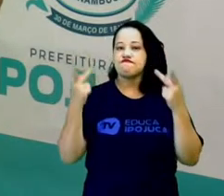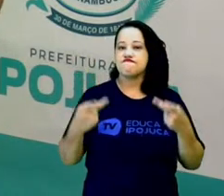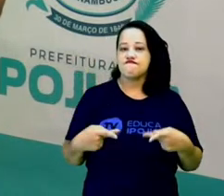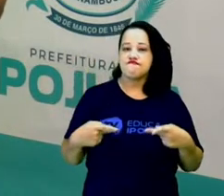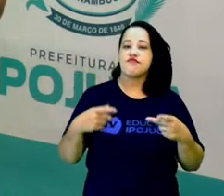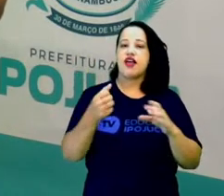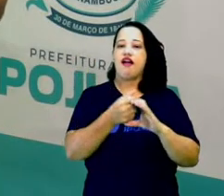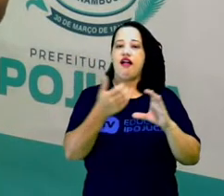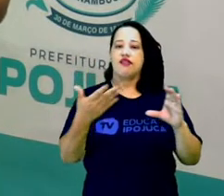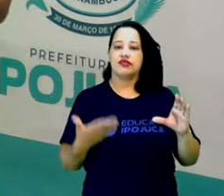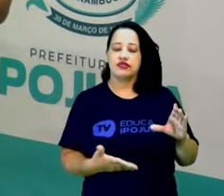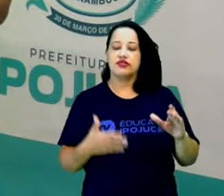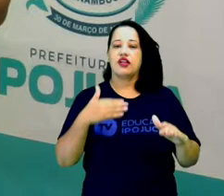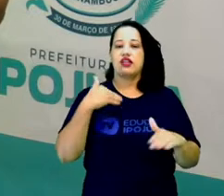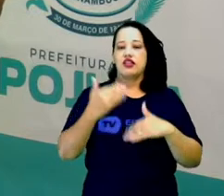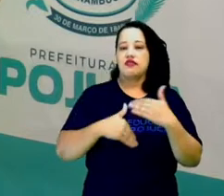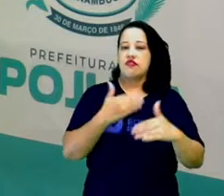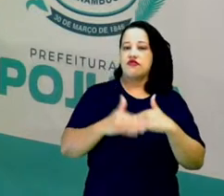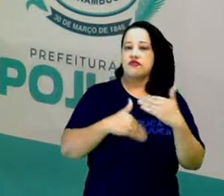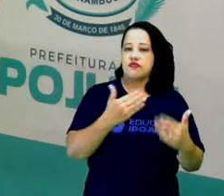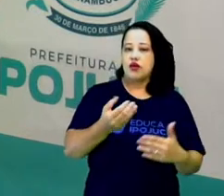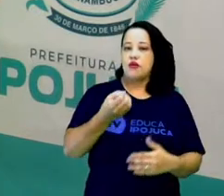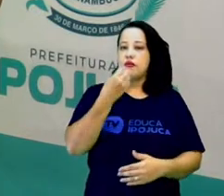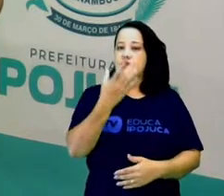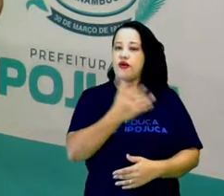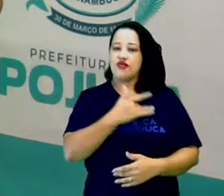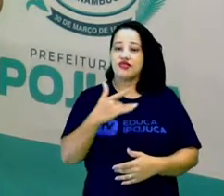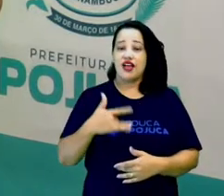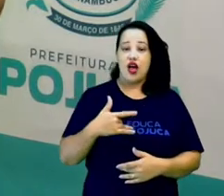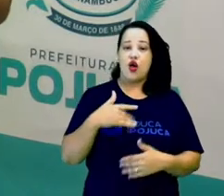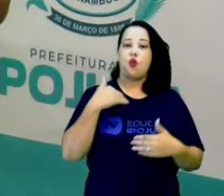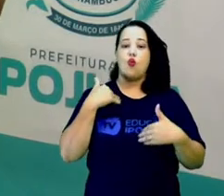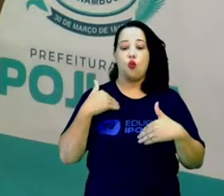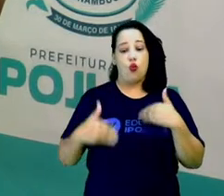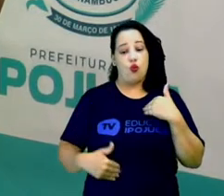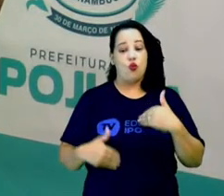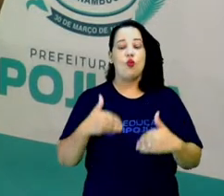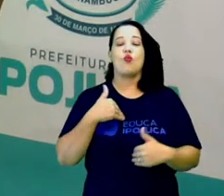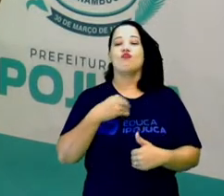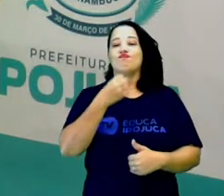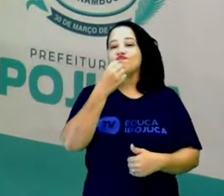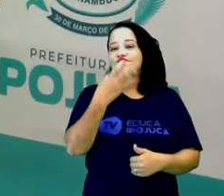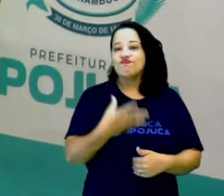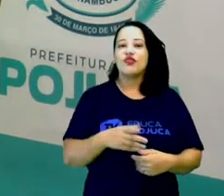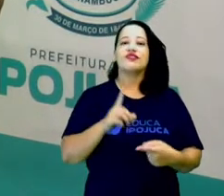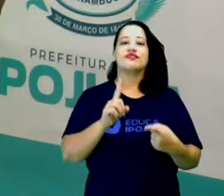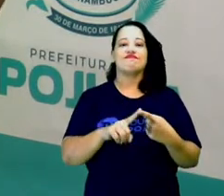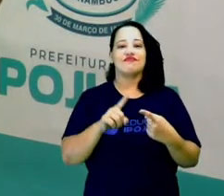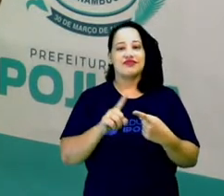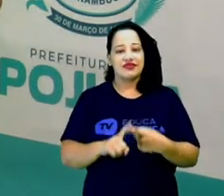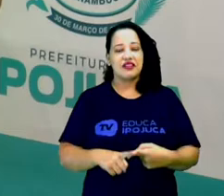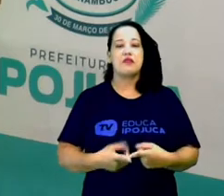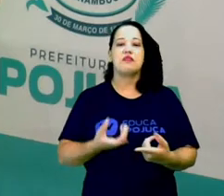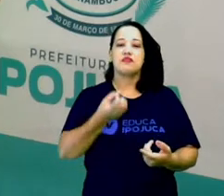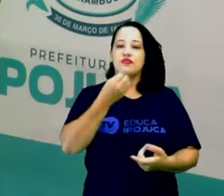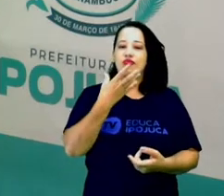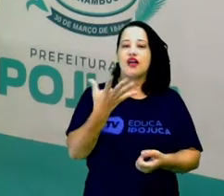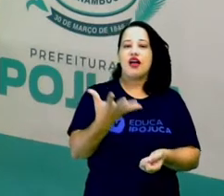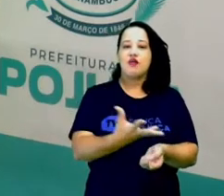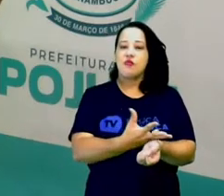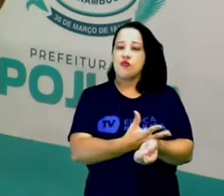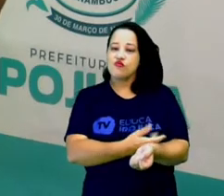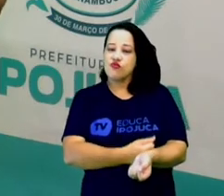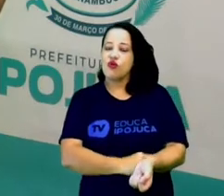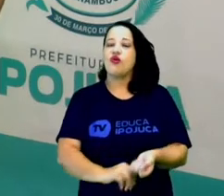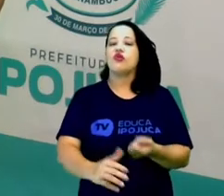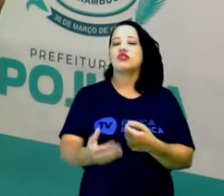característica do desenvolvimento para o bem da sua saúde, do seu corpo, ou seja também para administrar suas emoções,